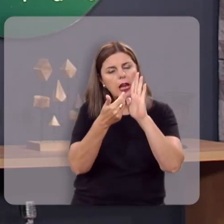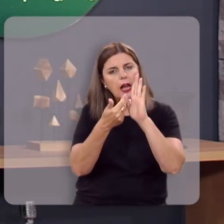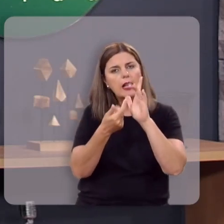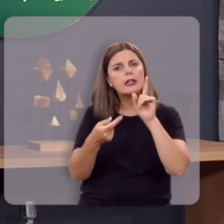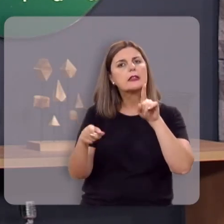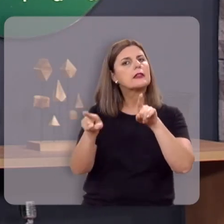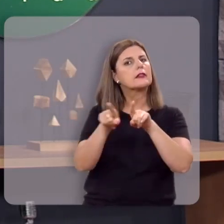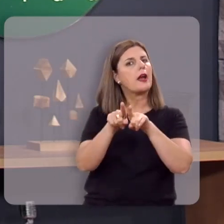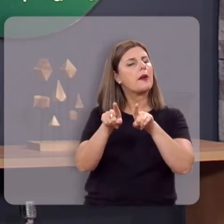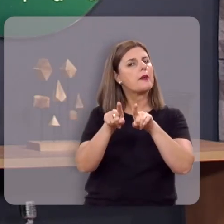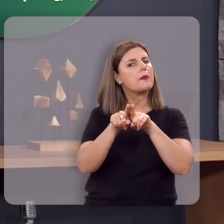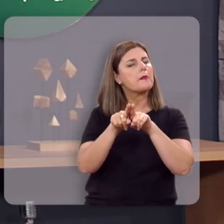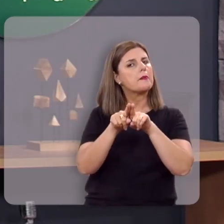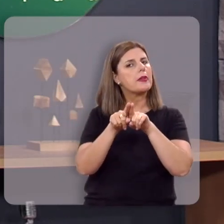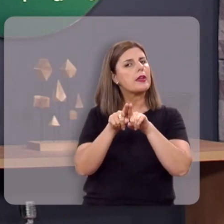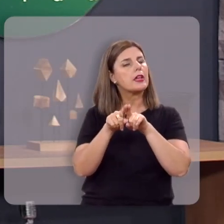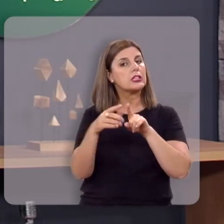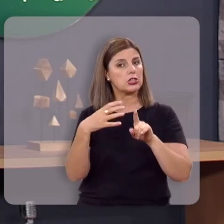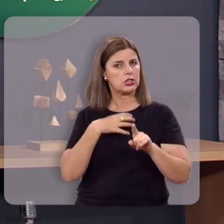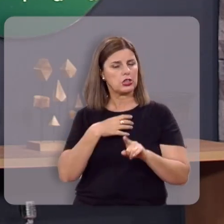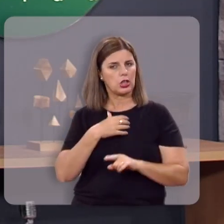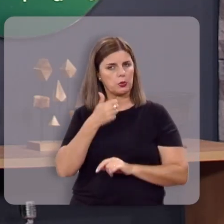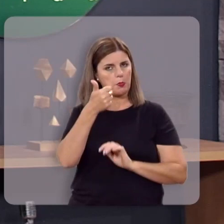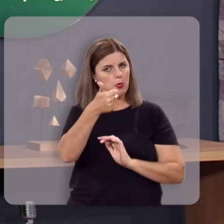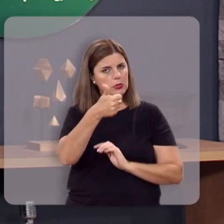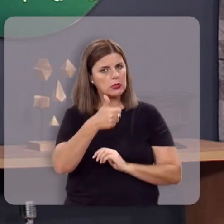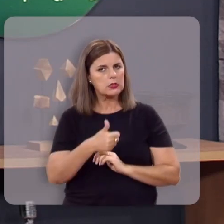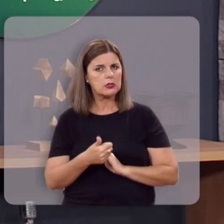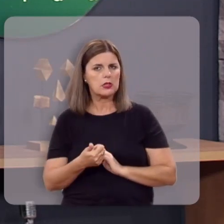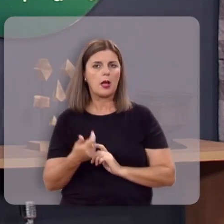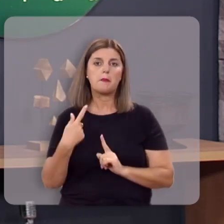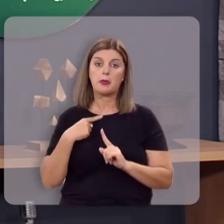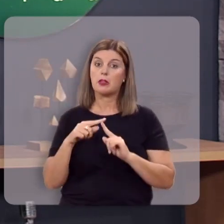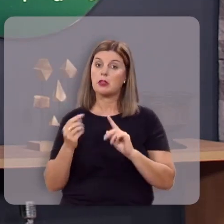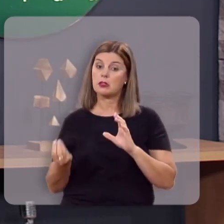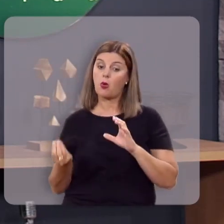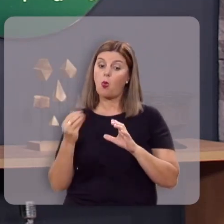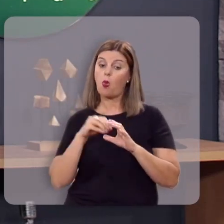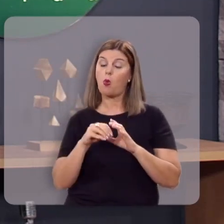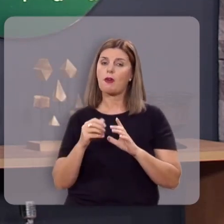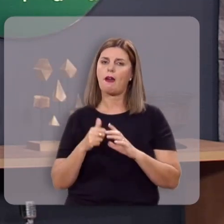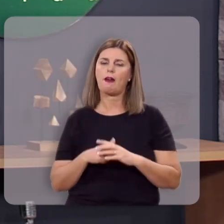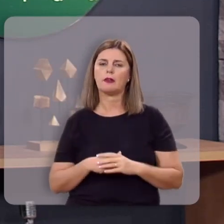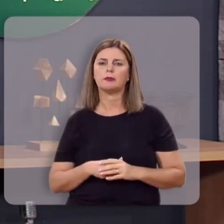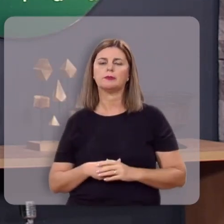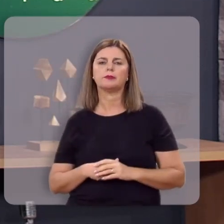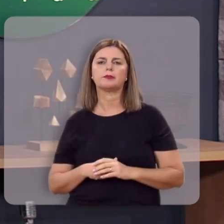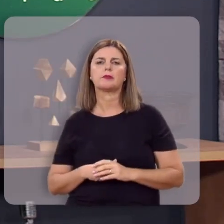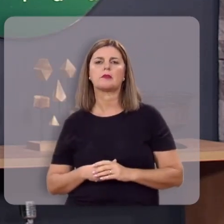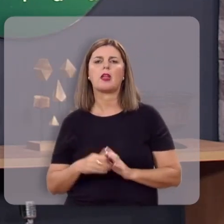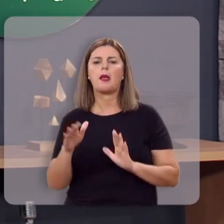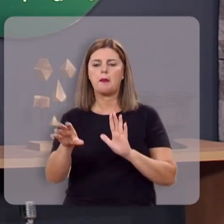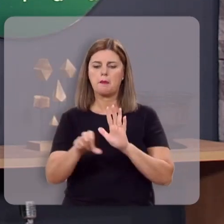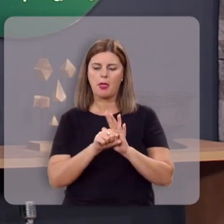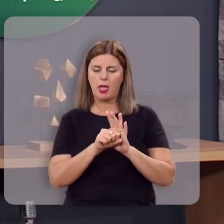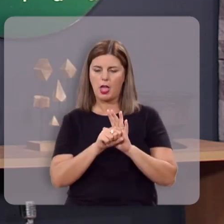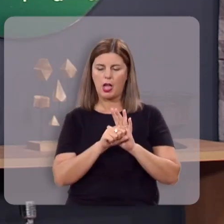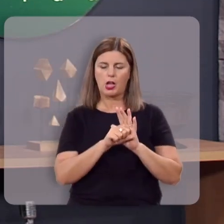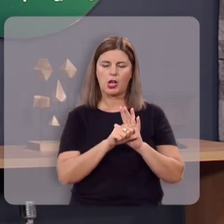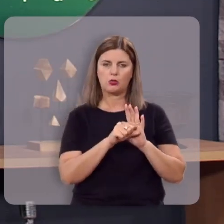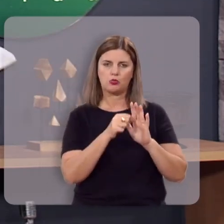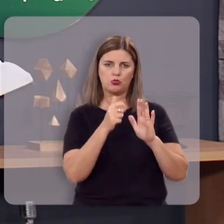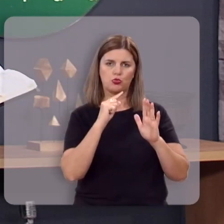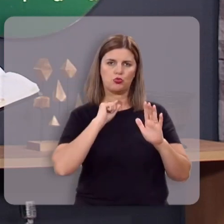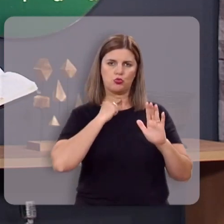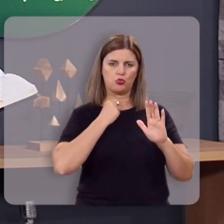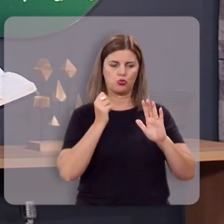dessas coisas, ele começa agora numa linguagem positiva, revesti-vos. Pega a roupa suja,